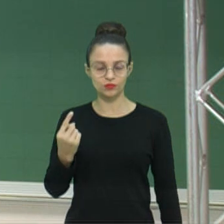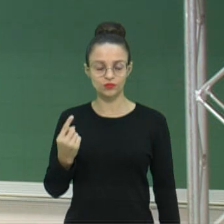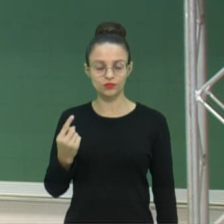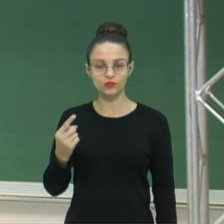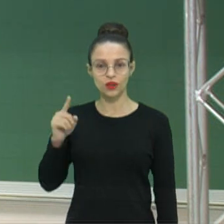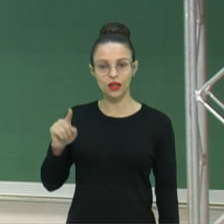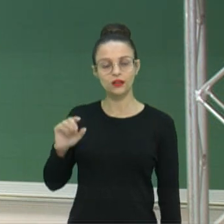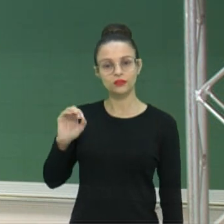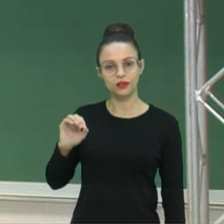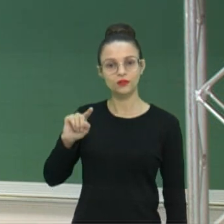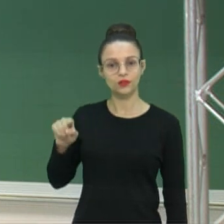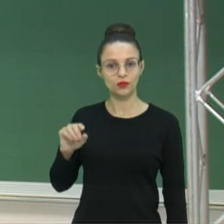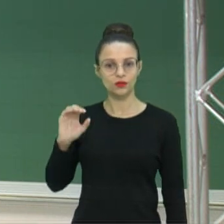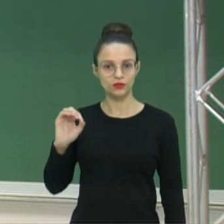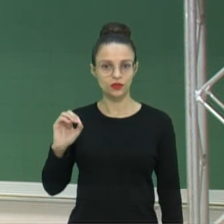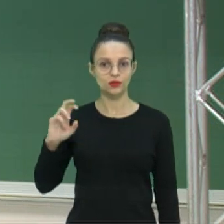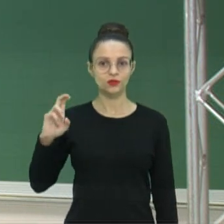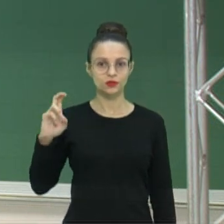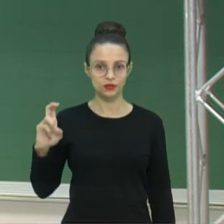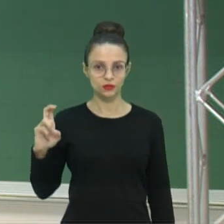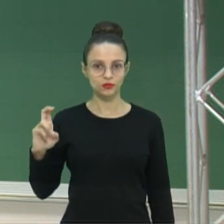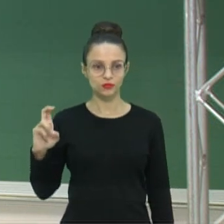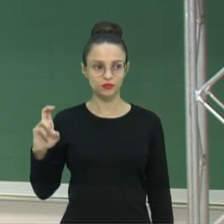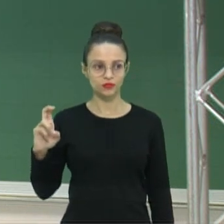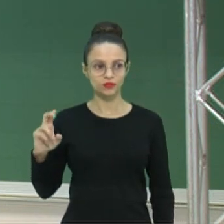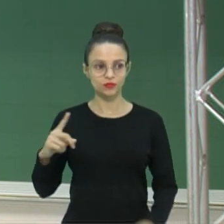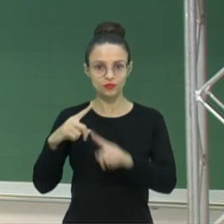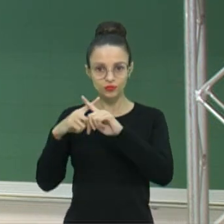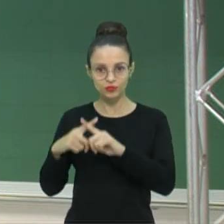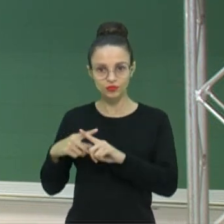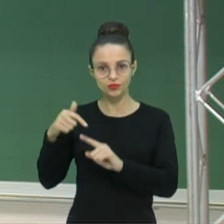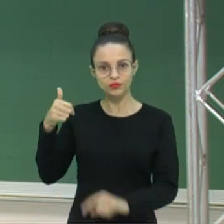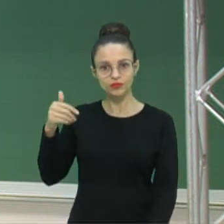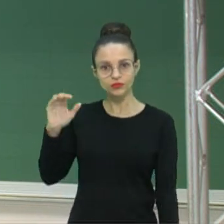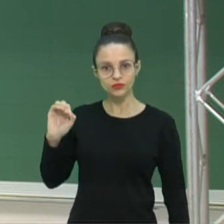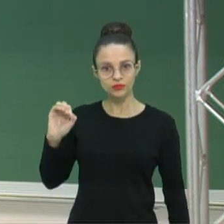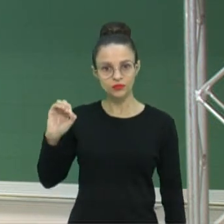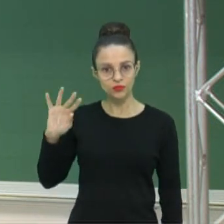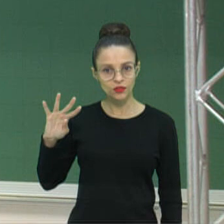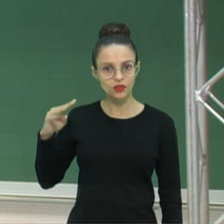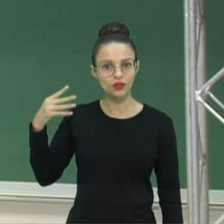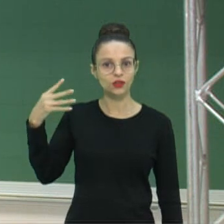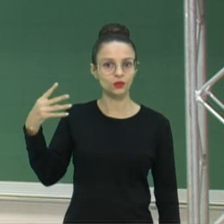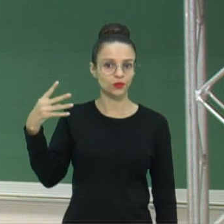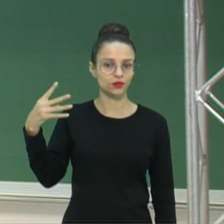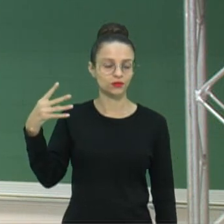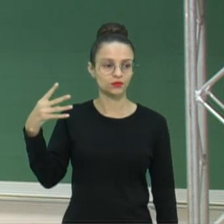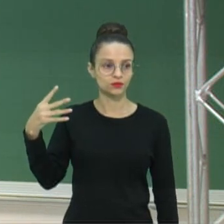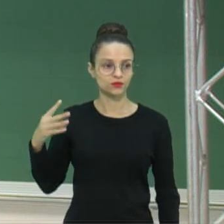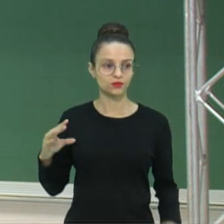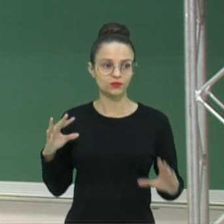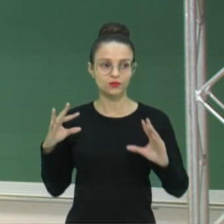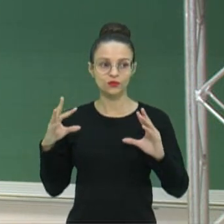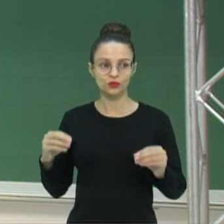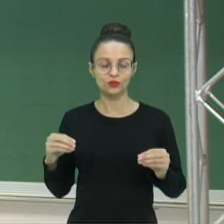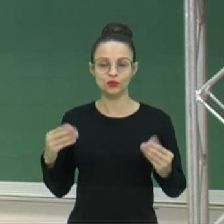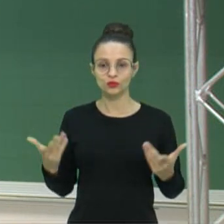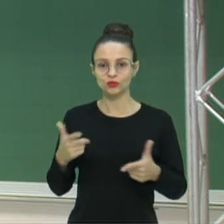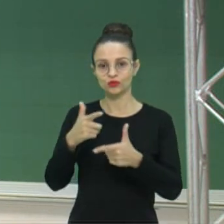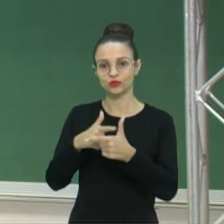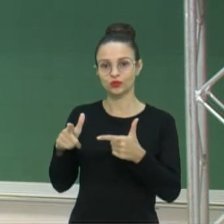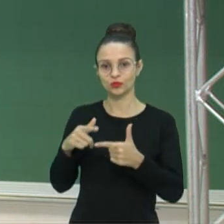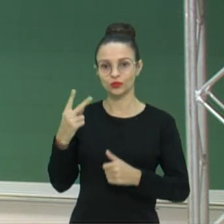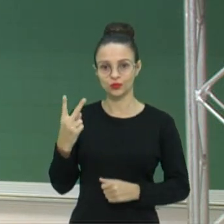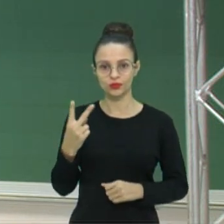que 0,05 vezes 10 elevado à quarta. Tudo isso sobre